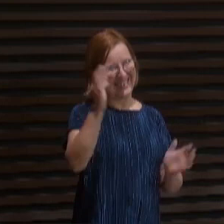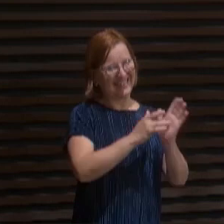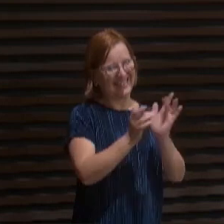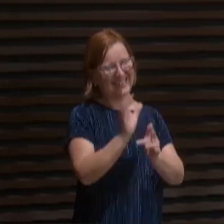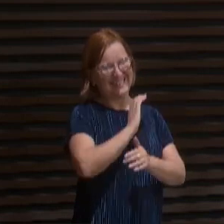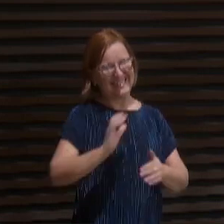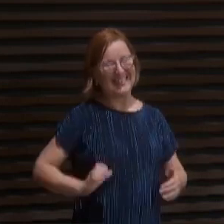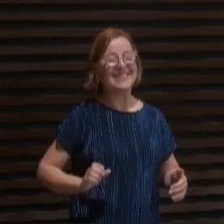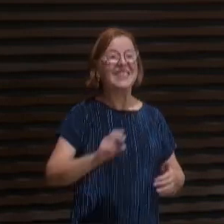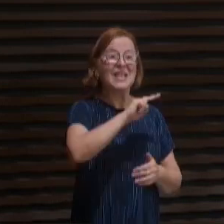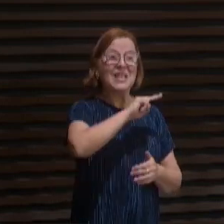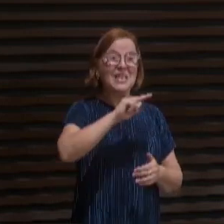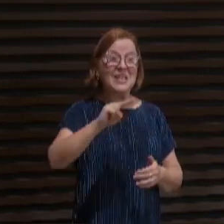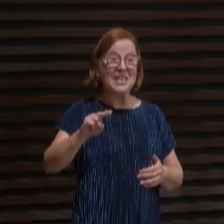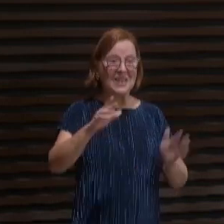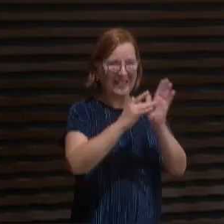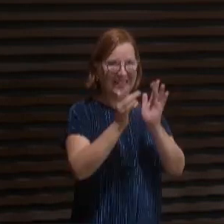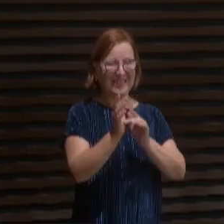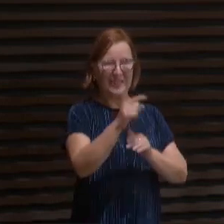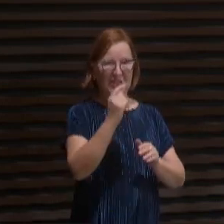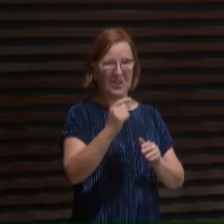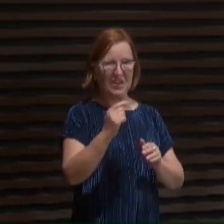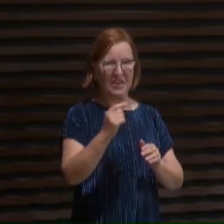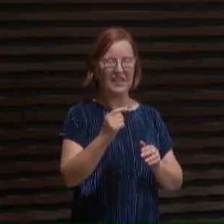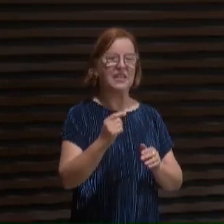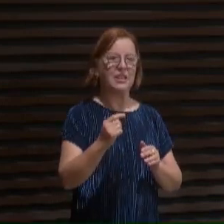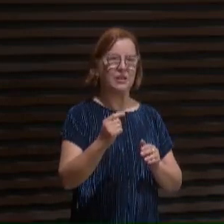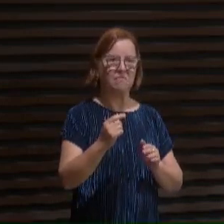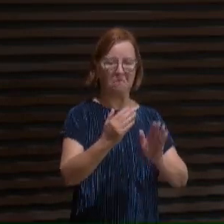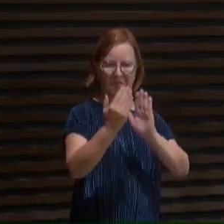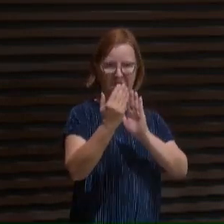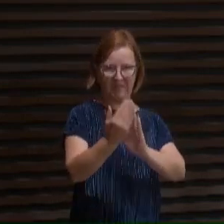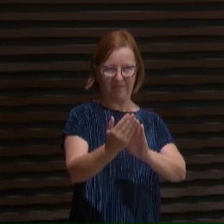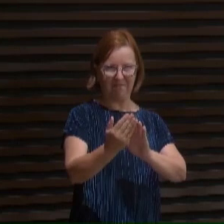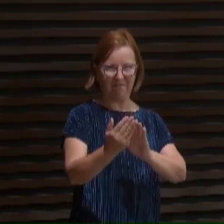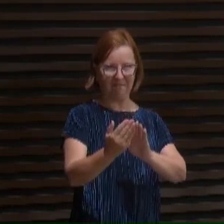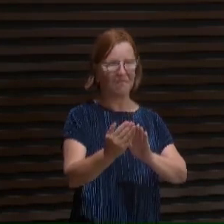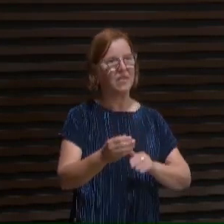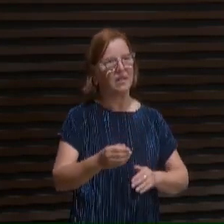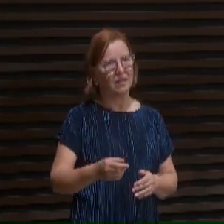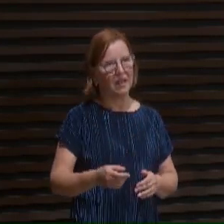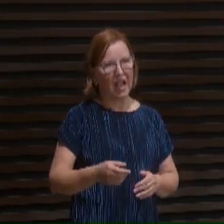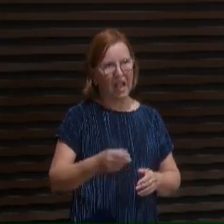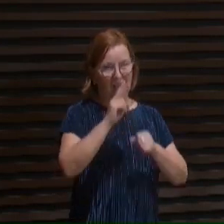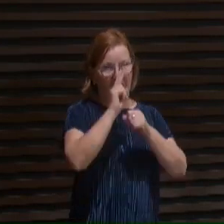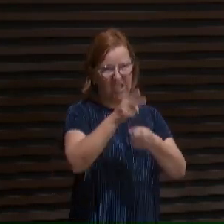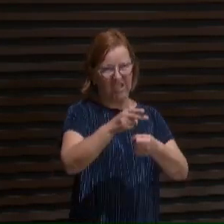no nome dele que nós vamos enfrentar as potestades e as forças espirituais da maldade. Você não